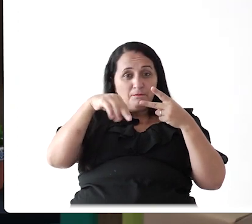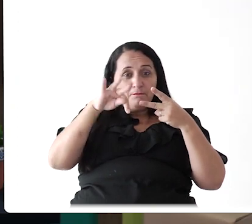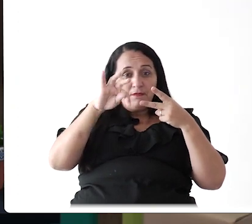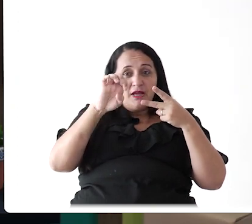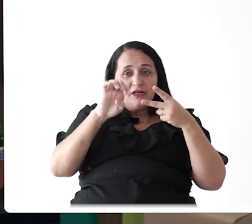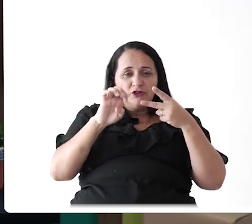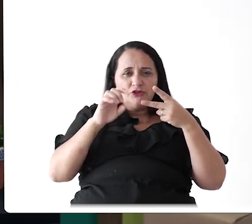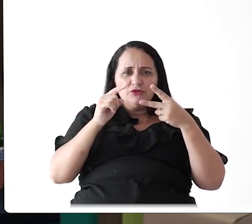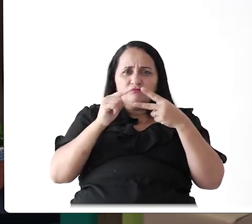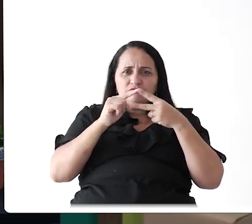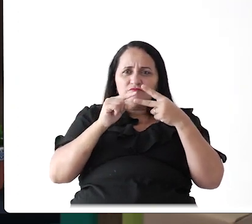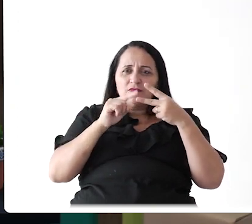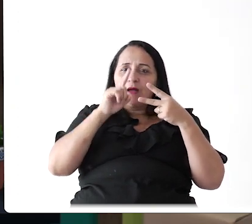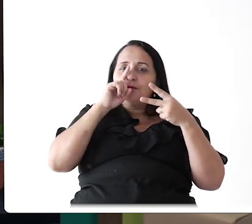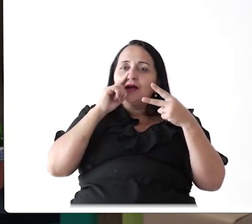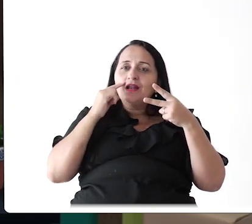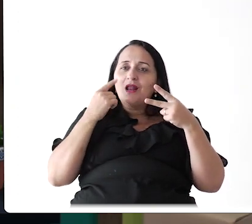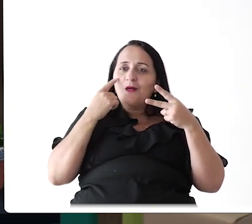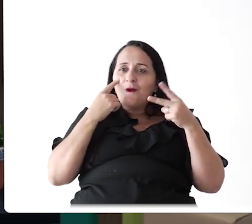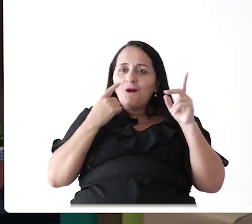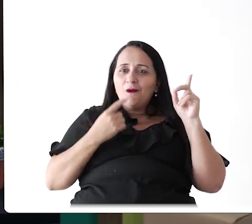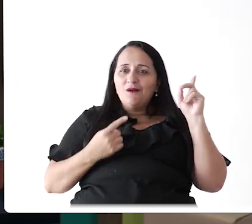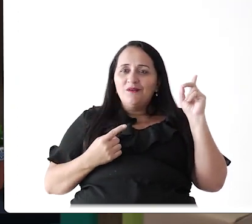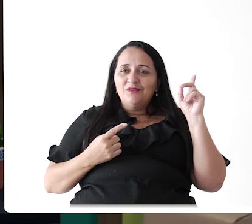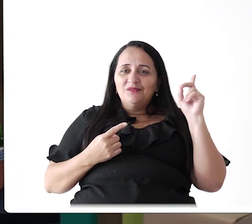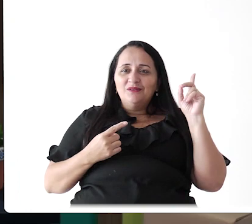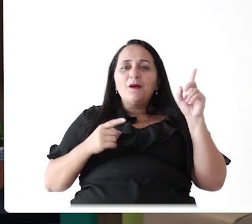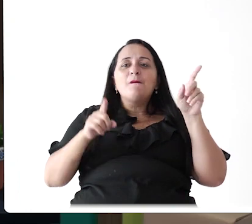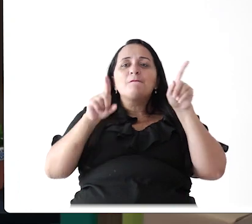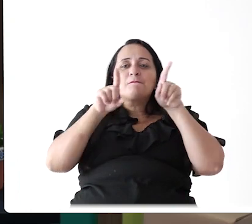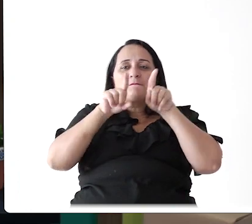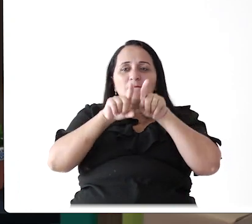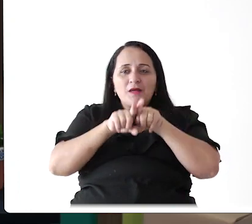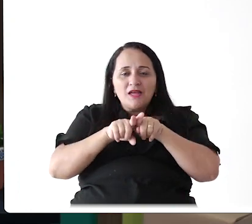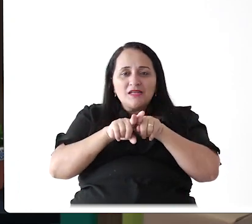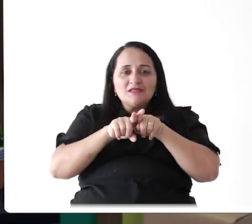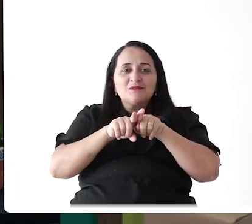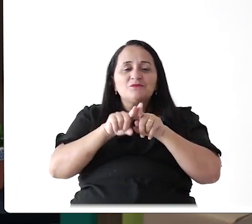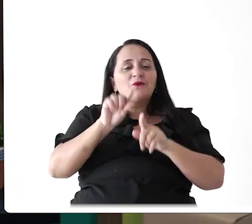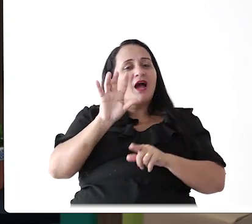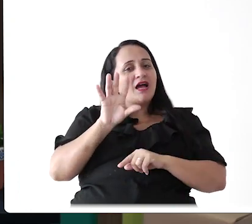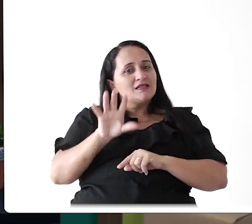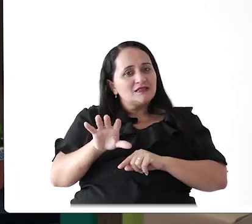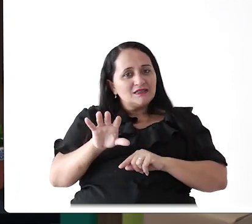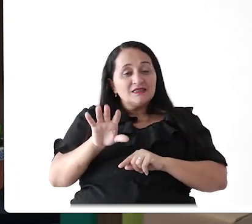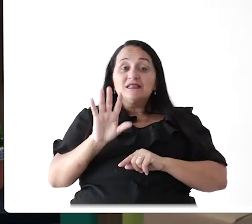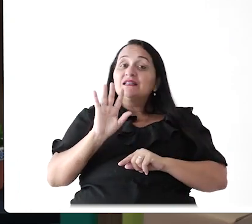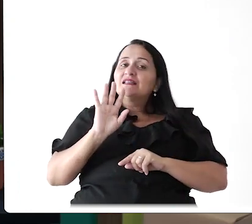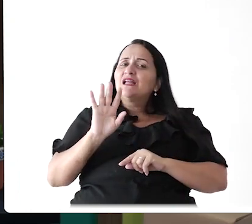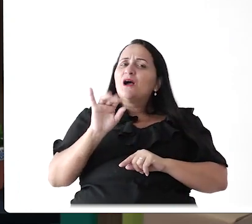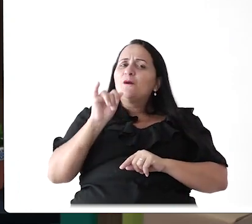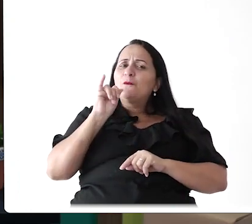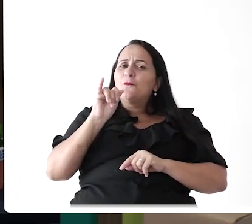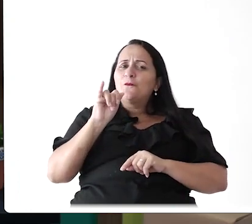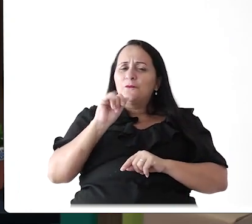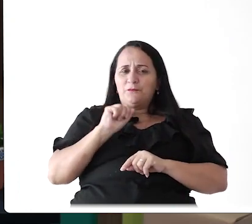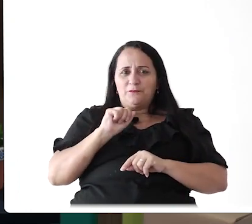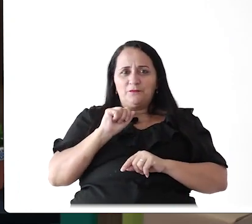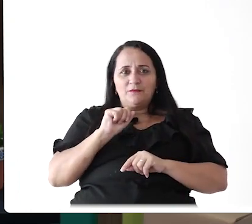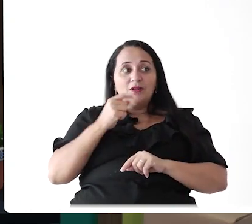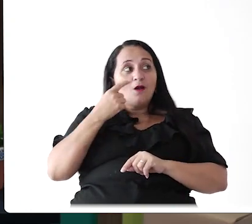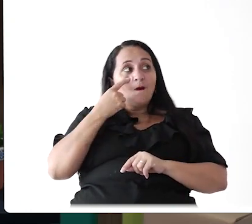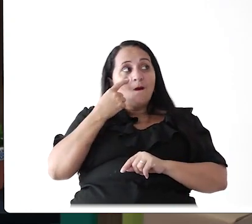faz que elas não estivessem aí escritas no texto. Não fariam muita diferença. São advérbios de intensidade.